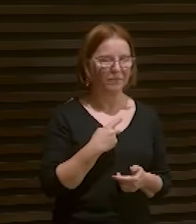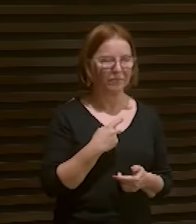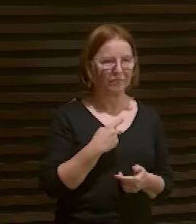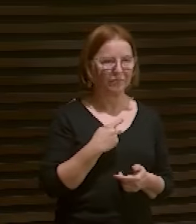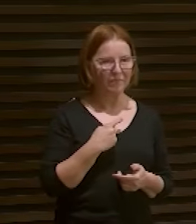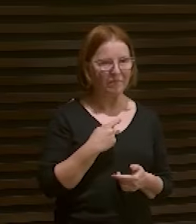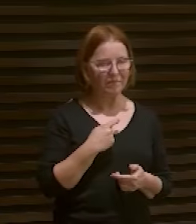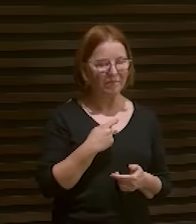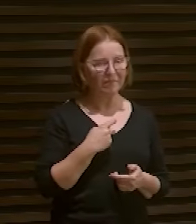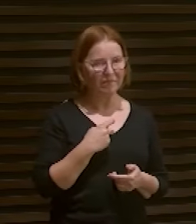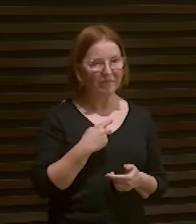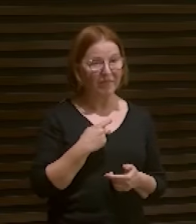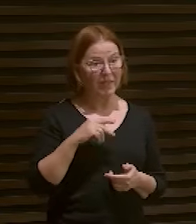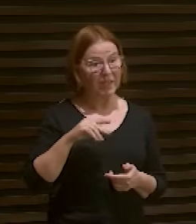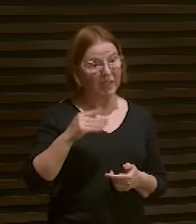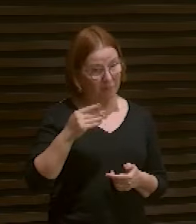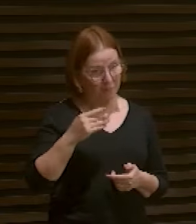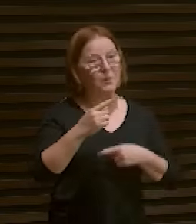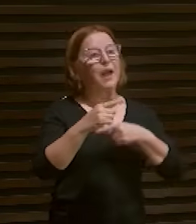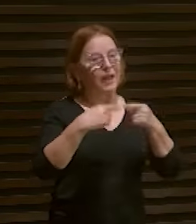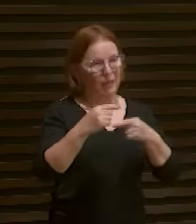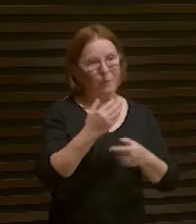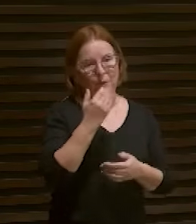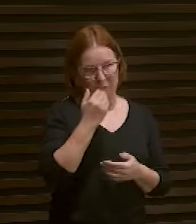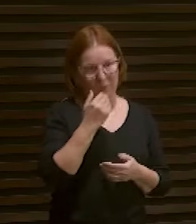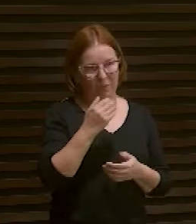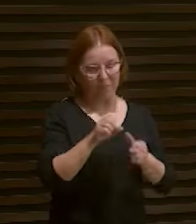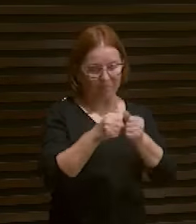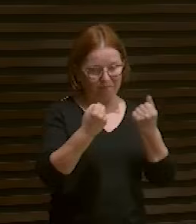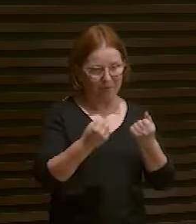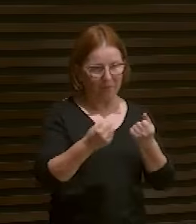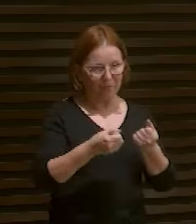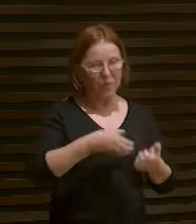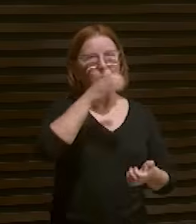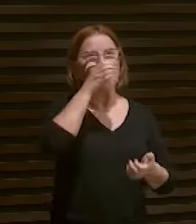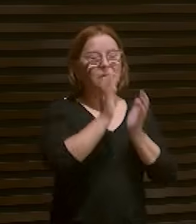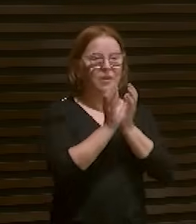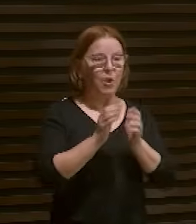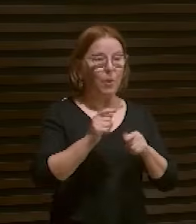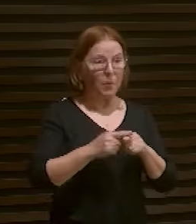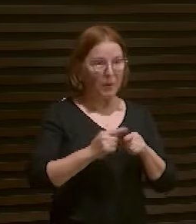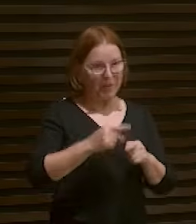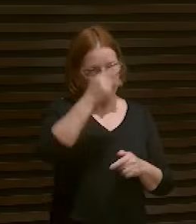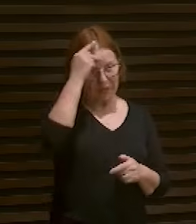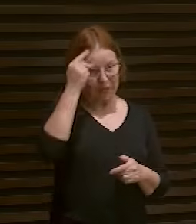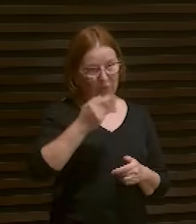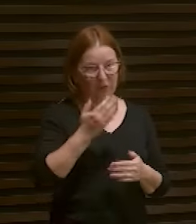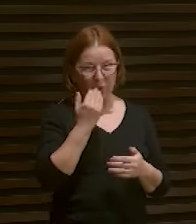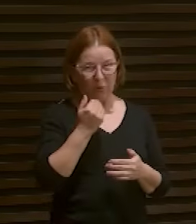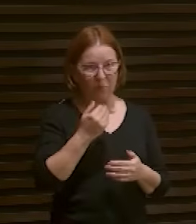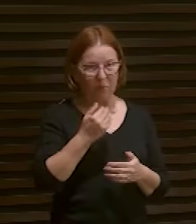o homem a si mesmo, e assim coma do pão e beba do cálice. Pois quem come e bebe,